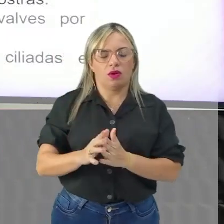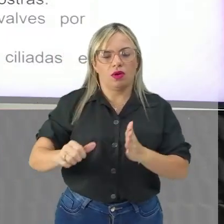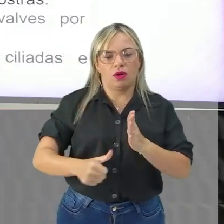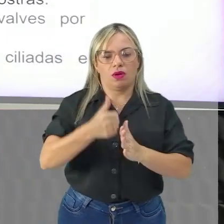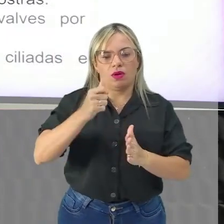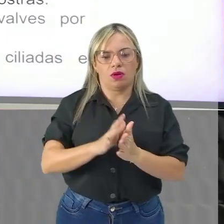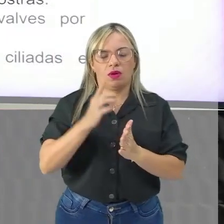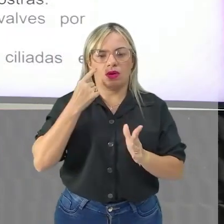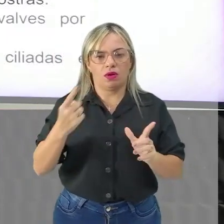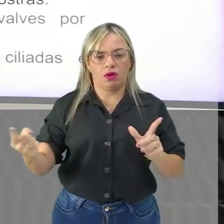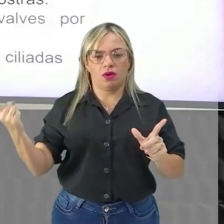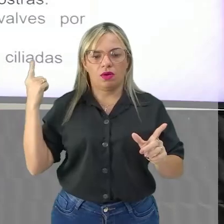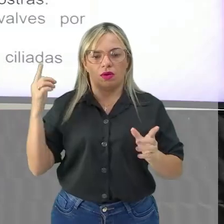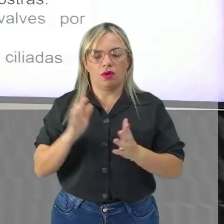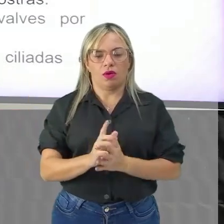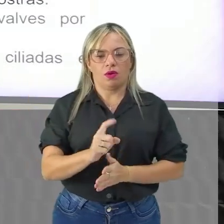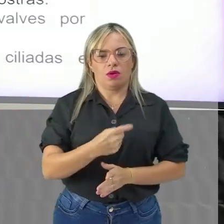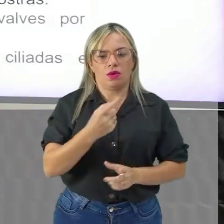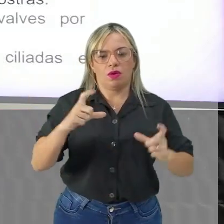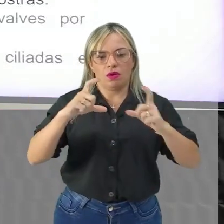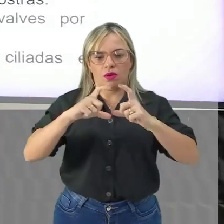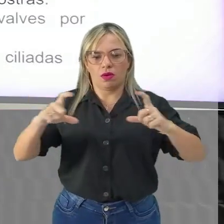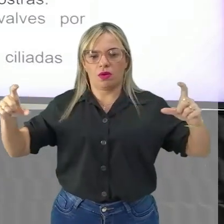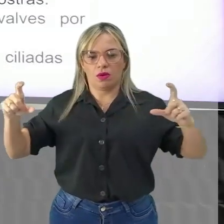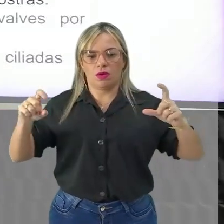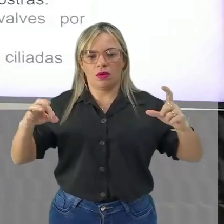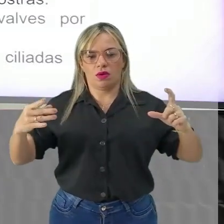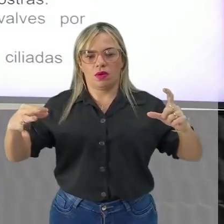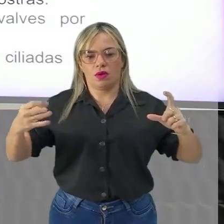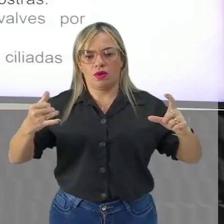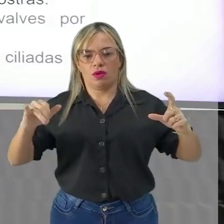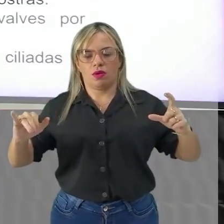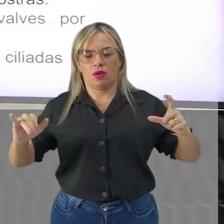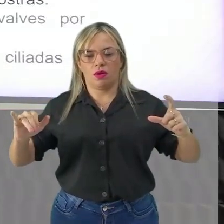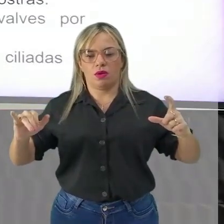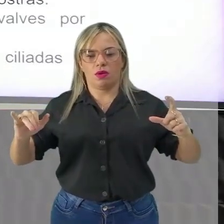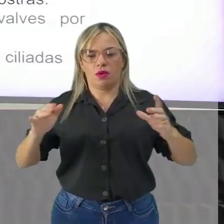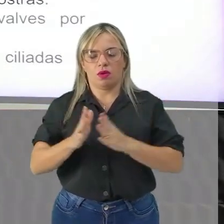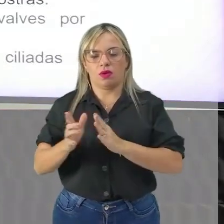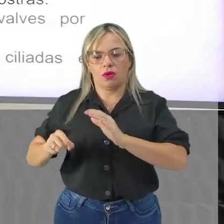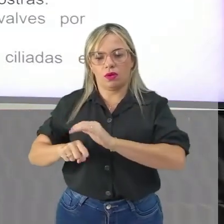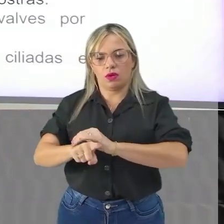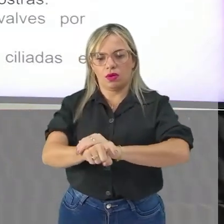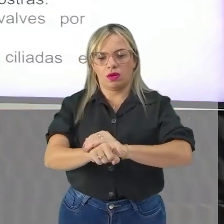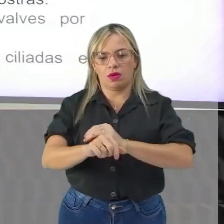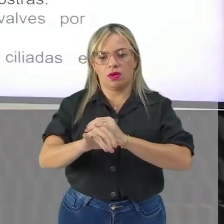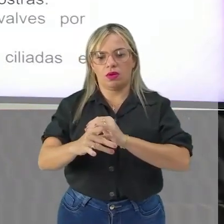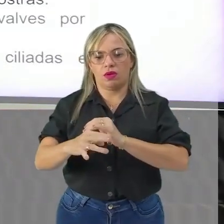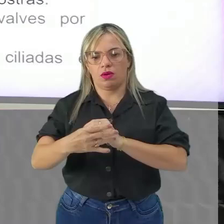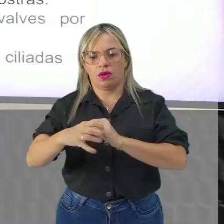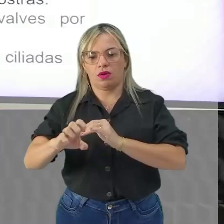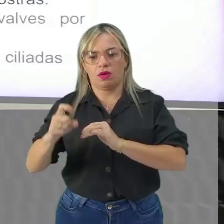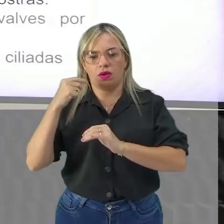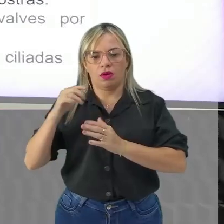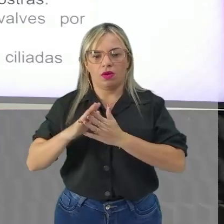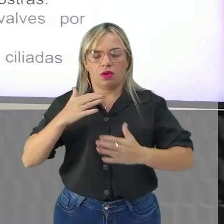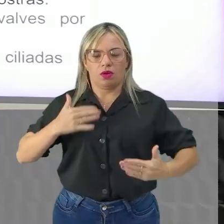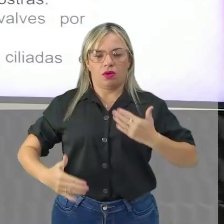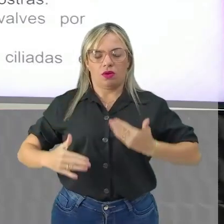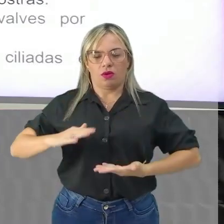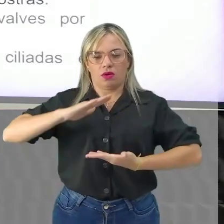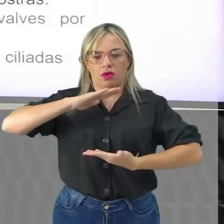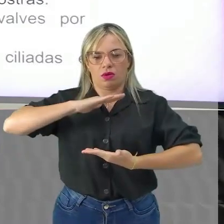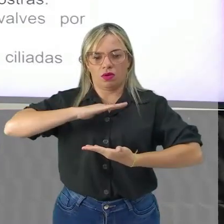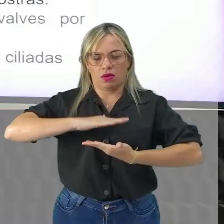ó. Afirmativa 1. O sarnambi é um molusco bivalve de corpo